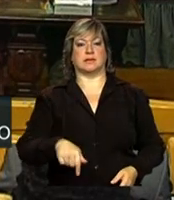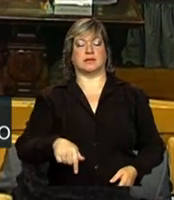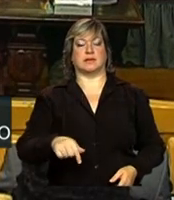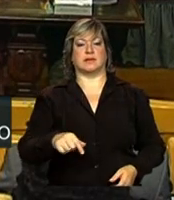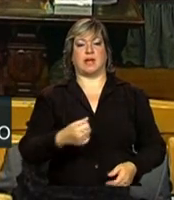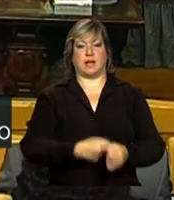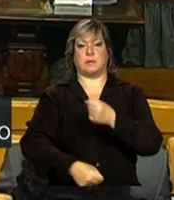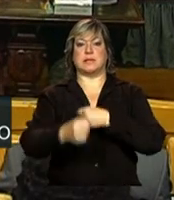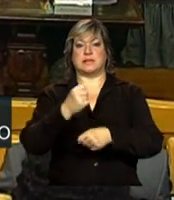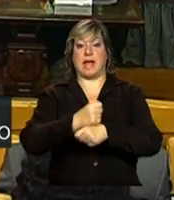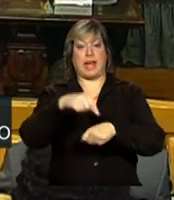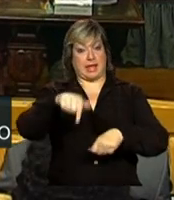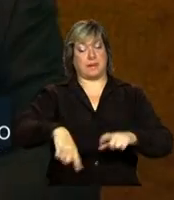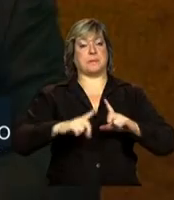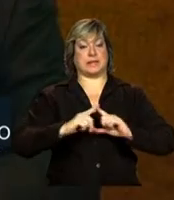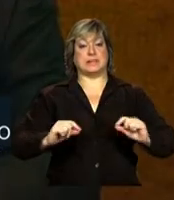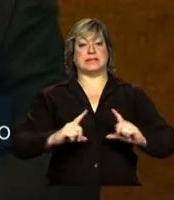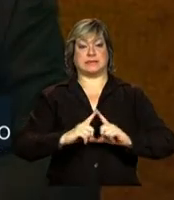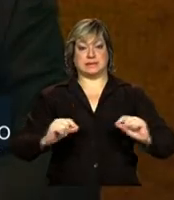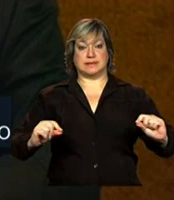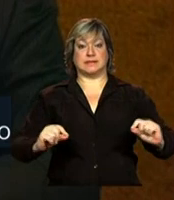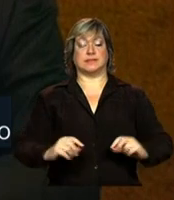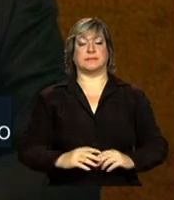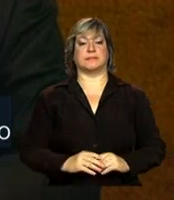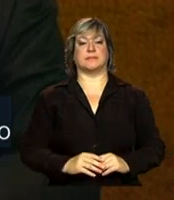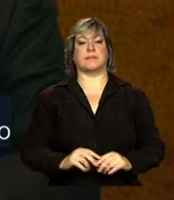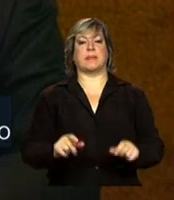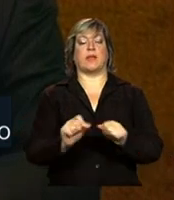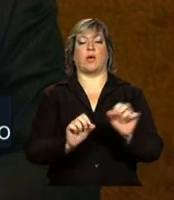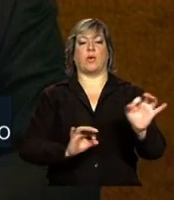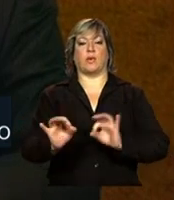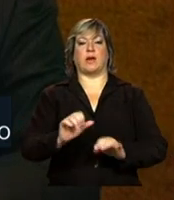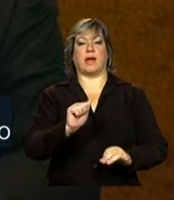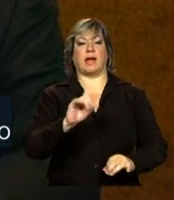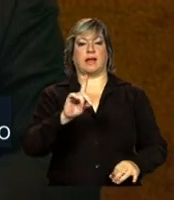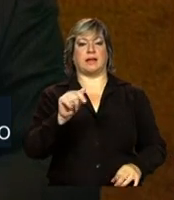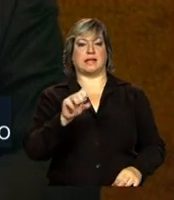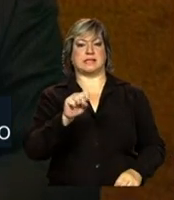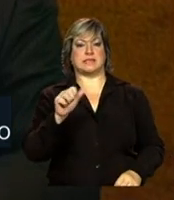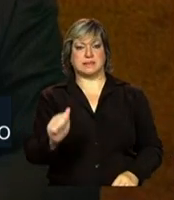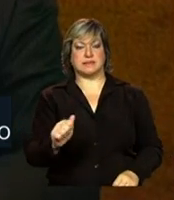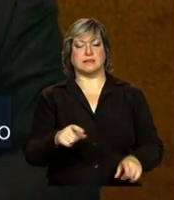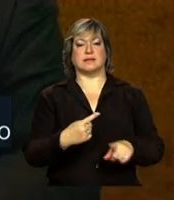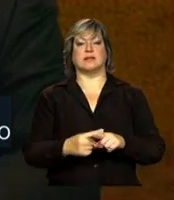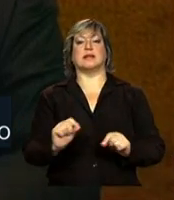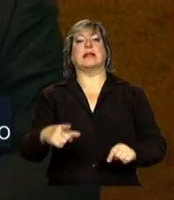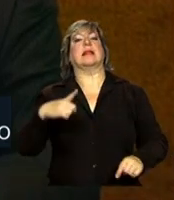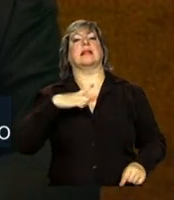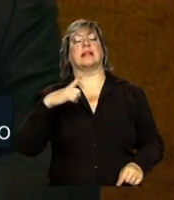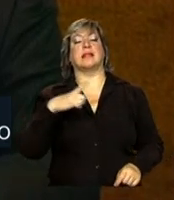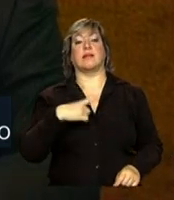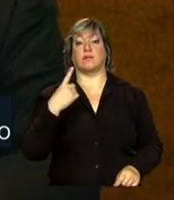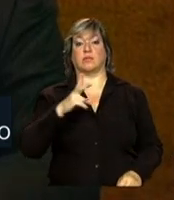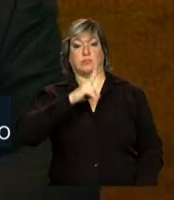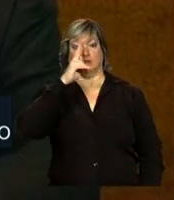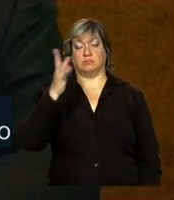passado em aqui em Brasília organizado pela adasa e que teve um grande efeito positivo